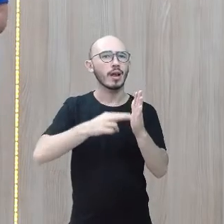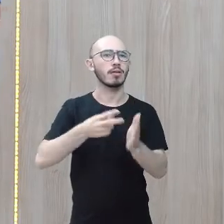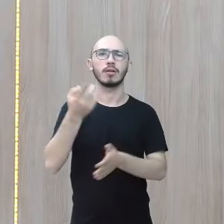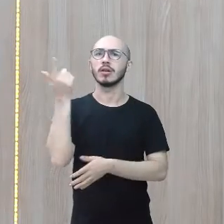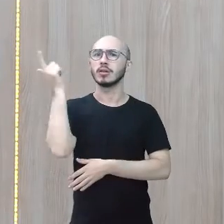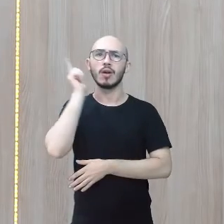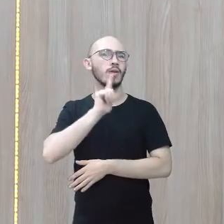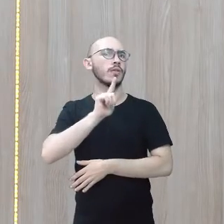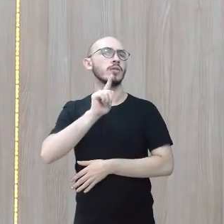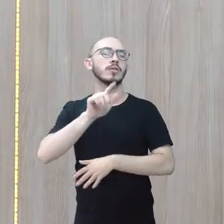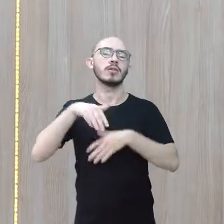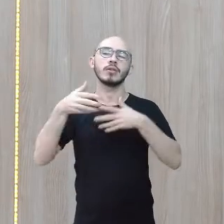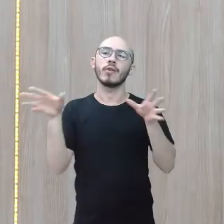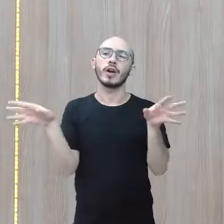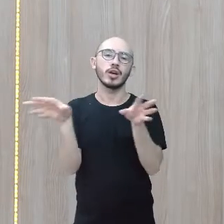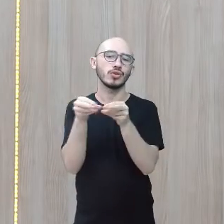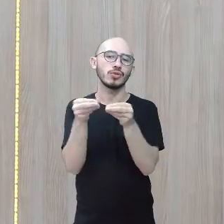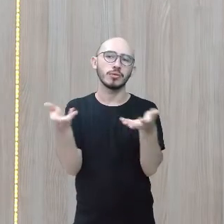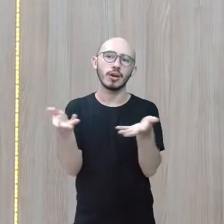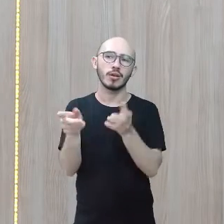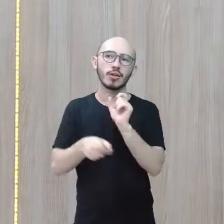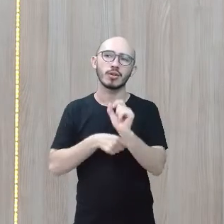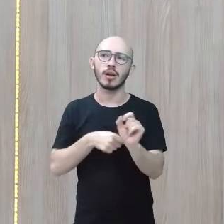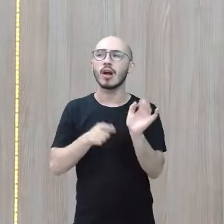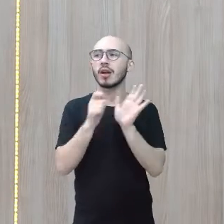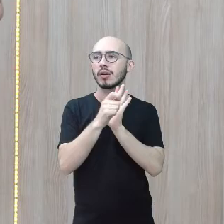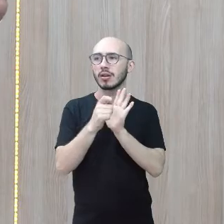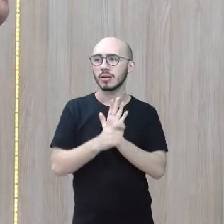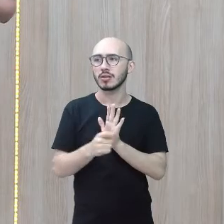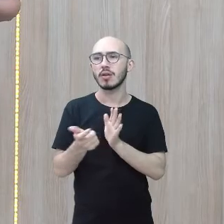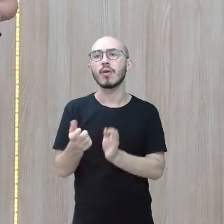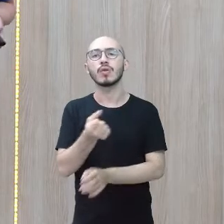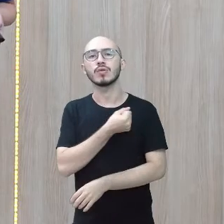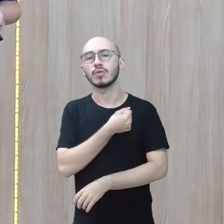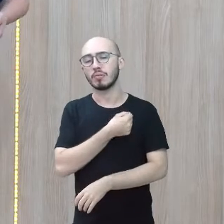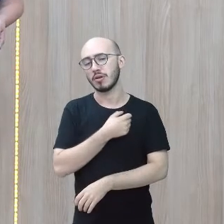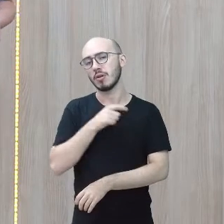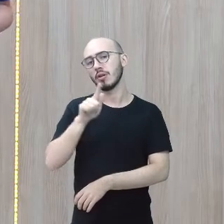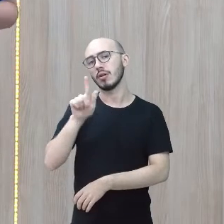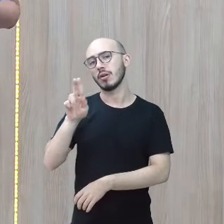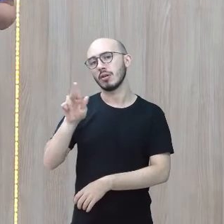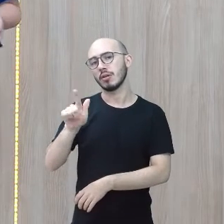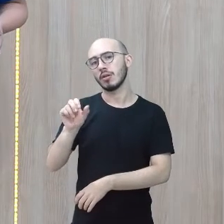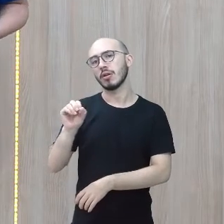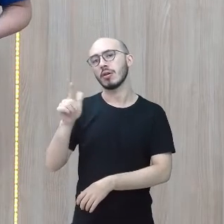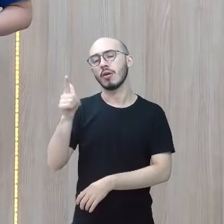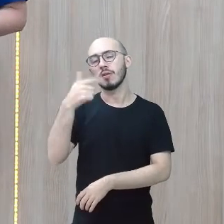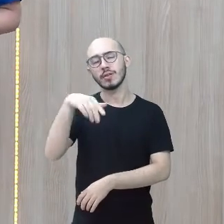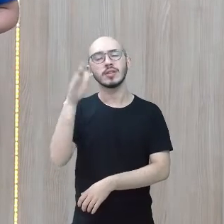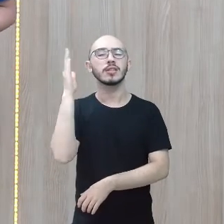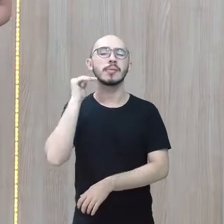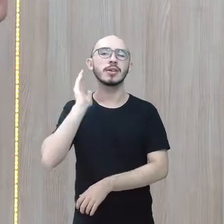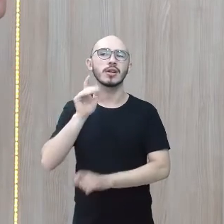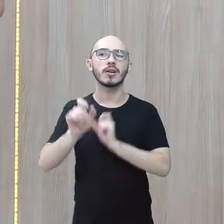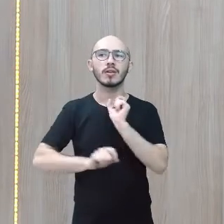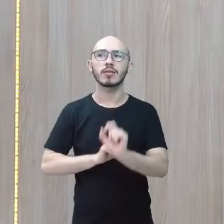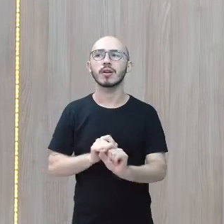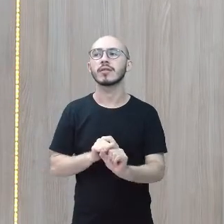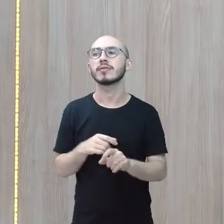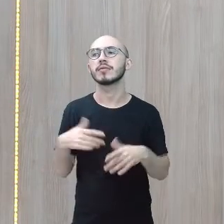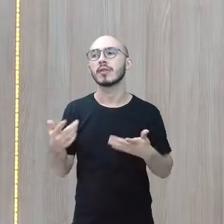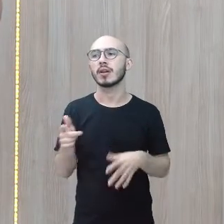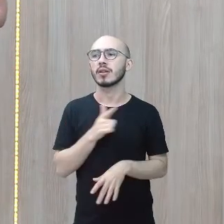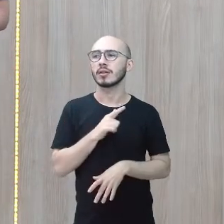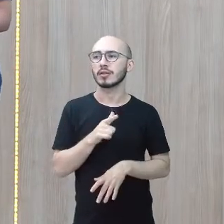a gente vai resumir com a notação do número Google. Quando a gente falar sobre isso, você já vai saber que vai ser o 10 elevado